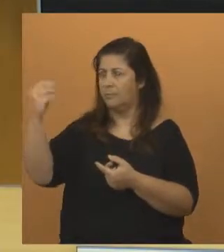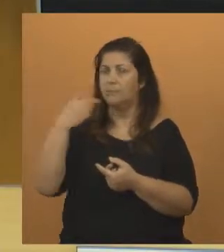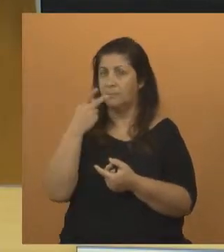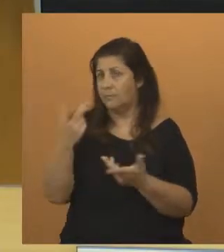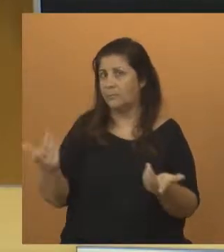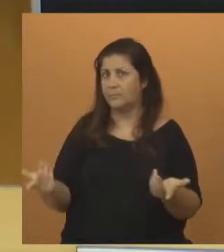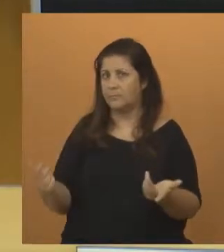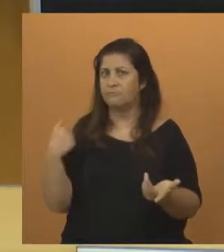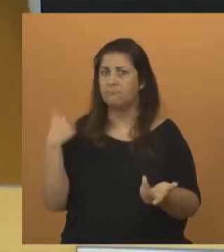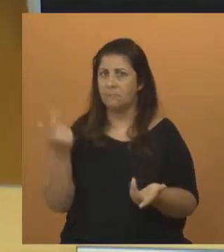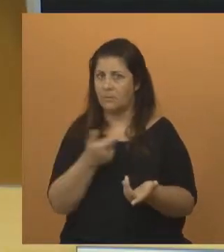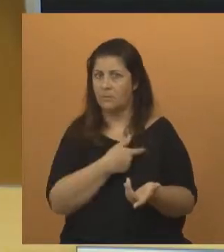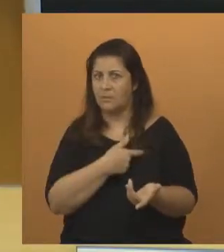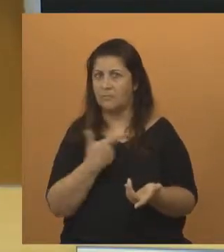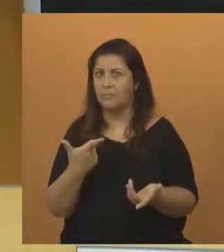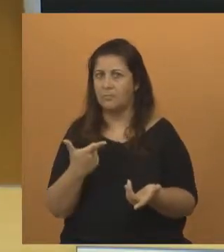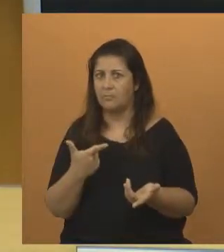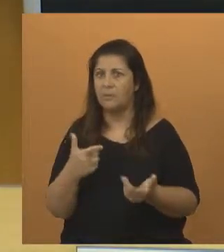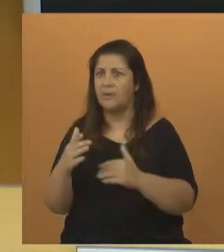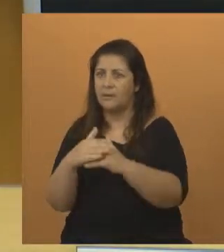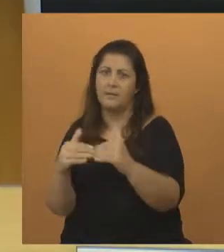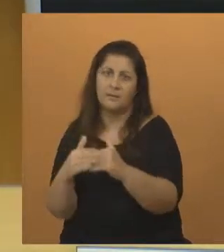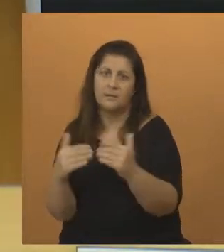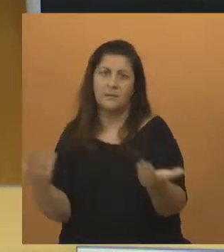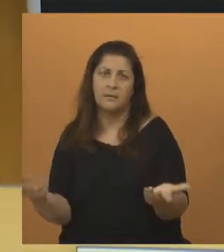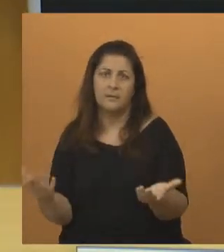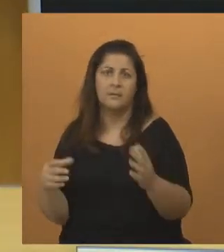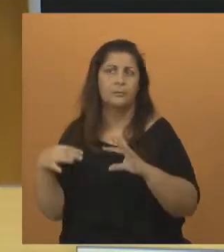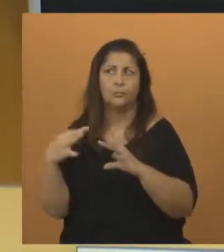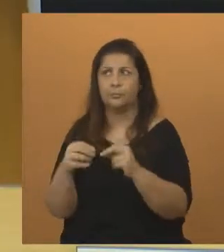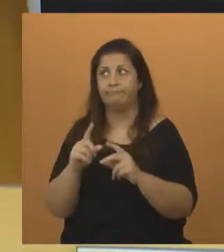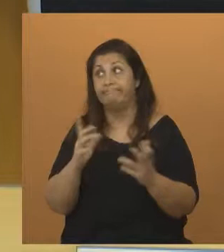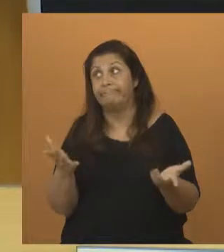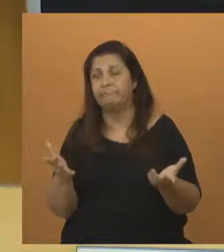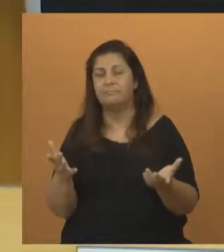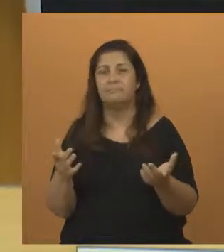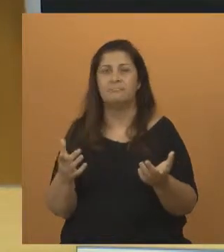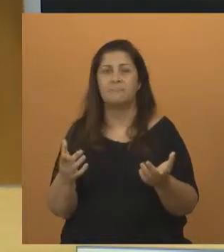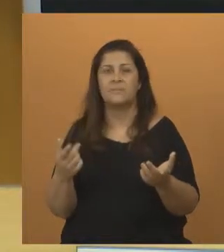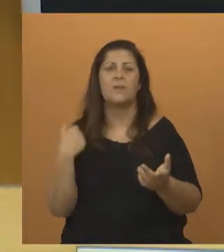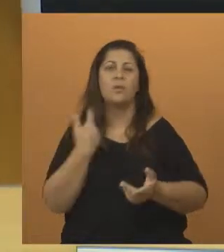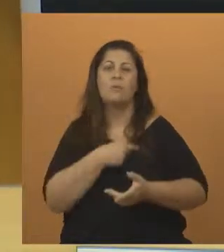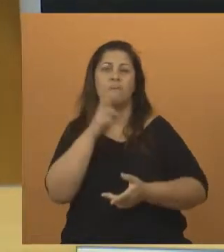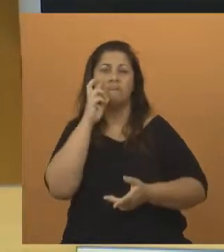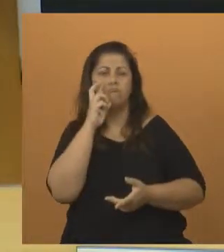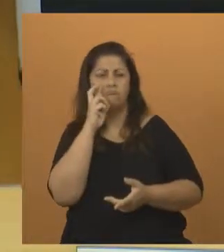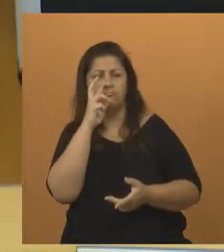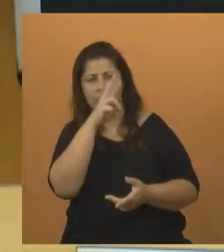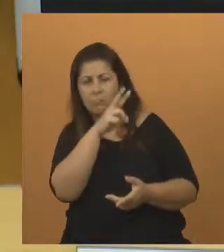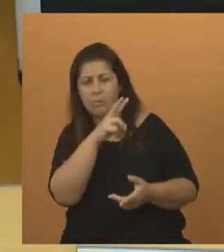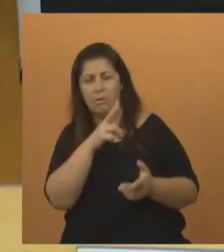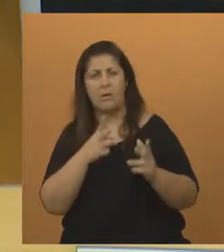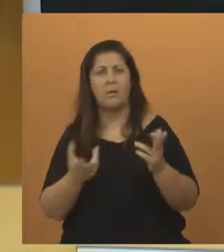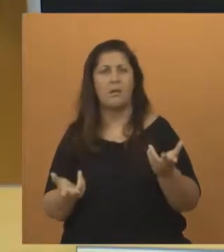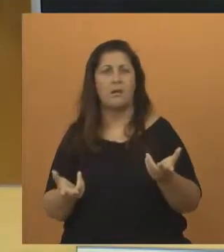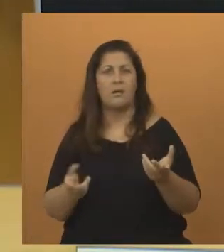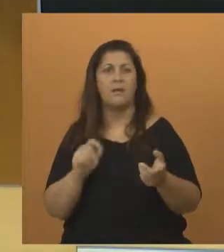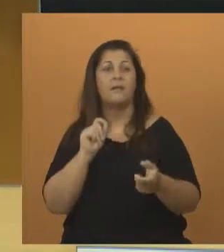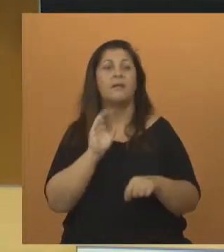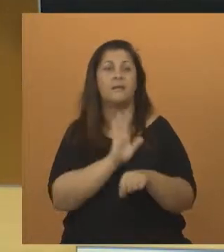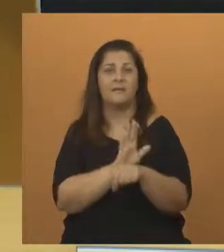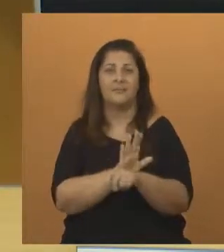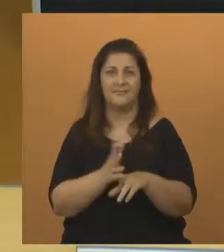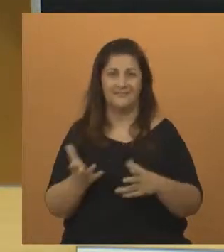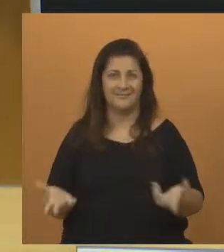pode, vamos mesmo, vamos agradar todo mundo, mas a gente olha o mérito do projeto, ora o